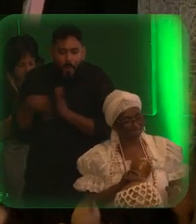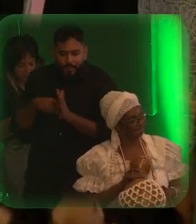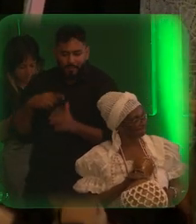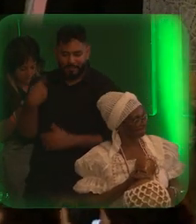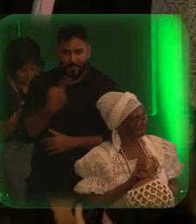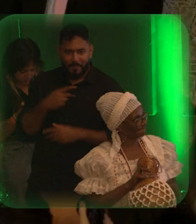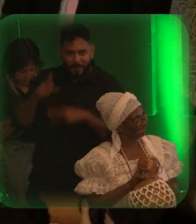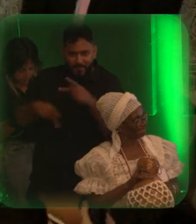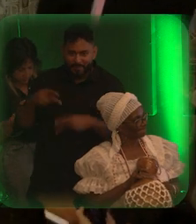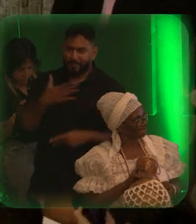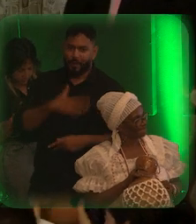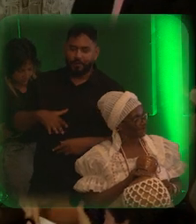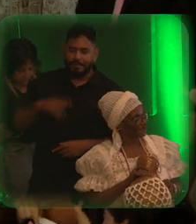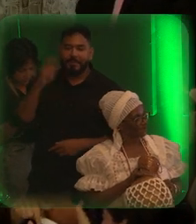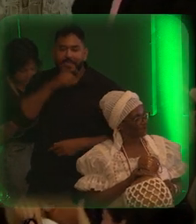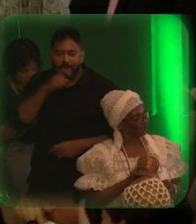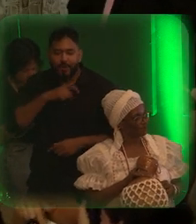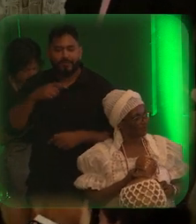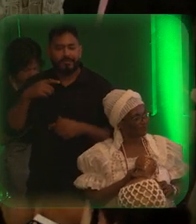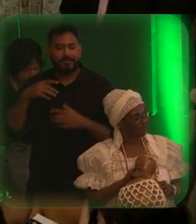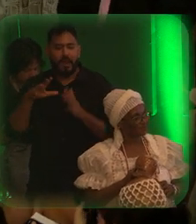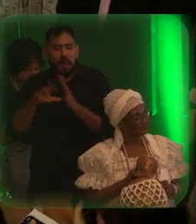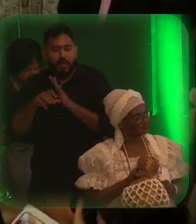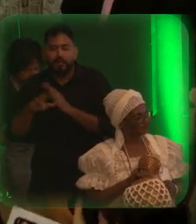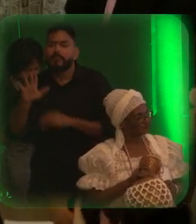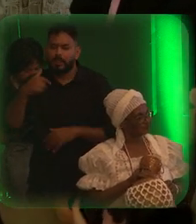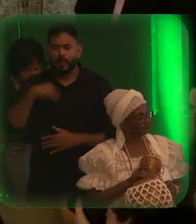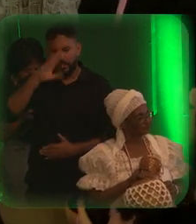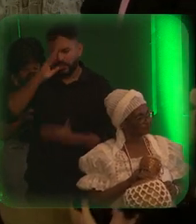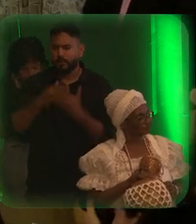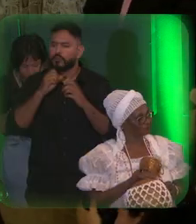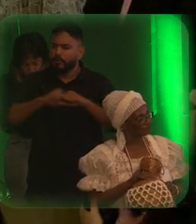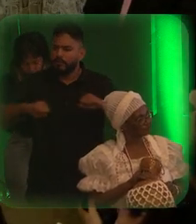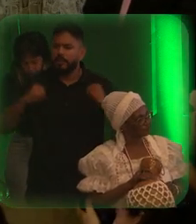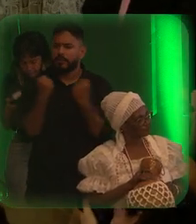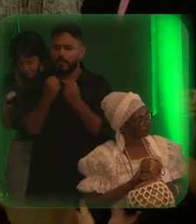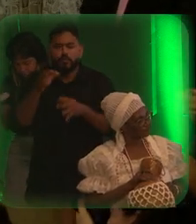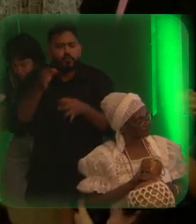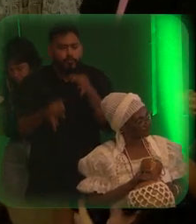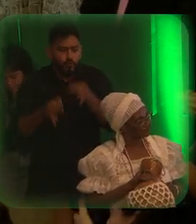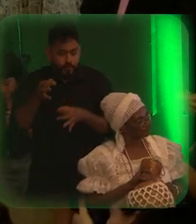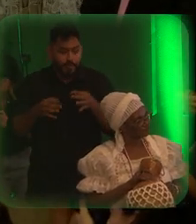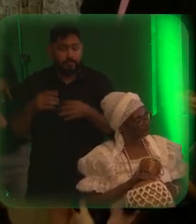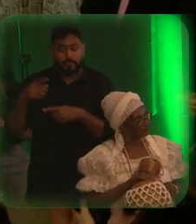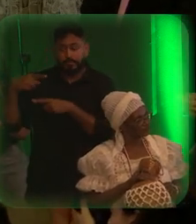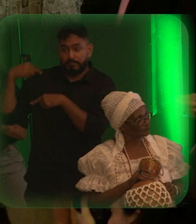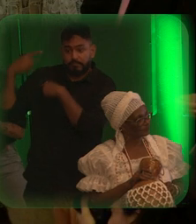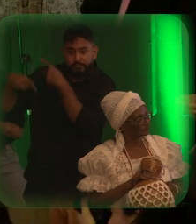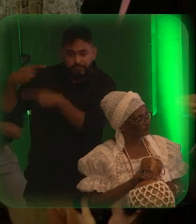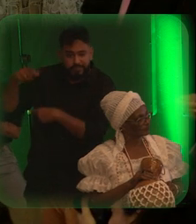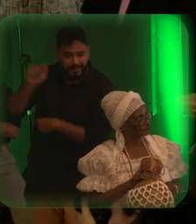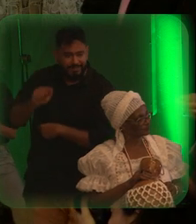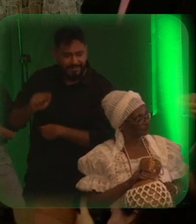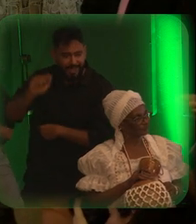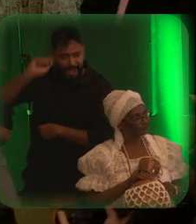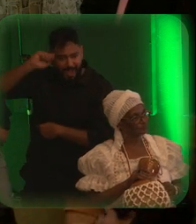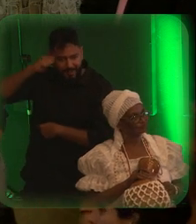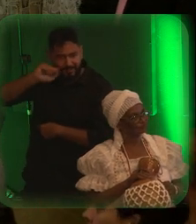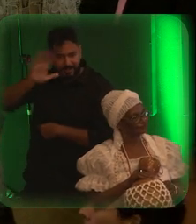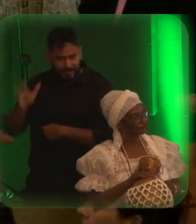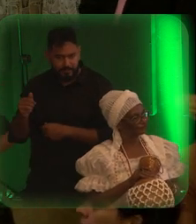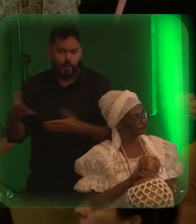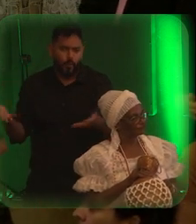Eu acredito numa sociedade justa, a religião de matriz africana é atual. Hoje em dia nós temos problemas no Amazonas,